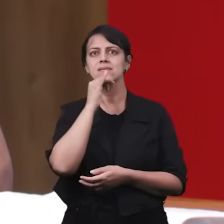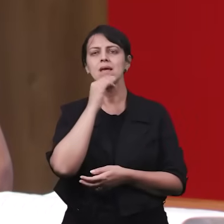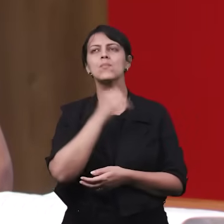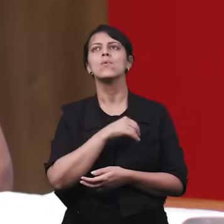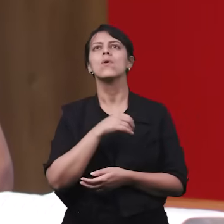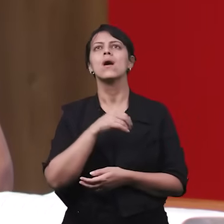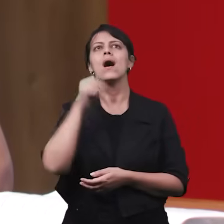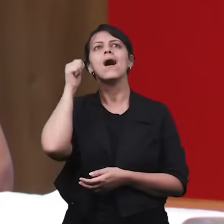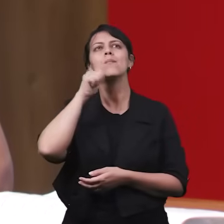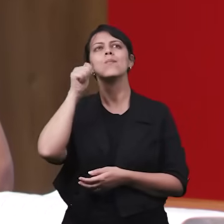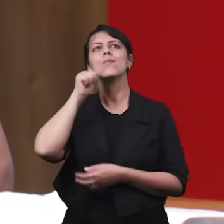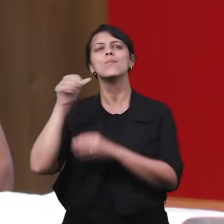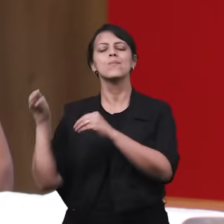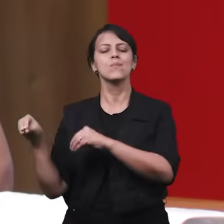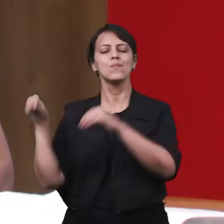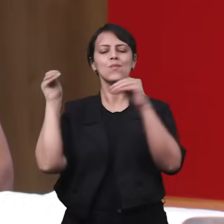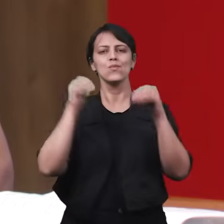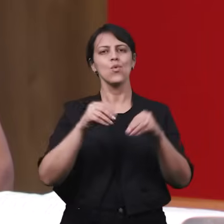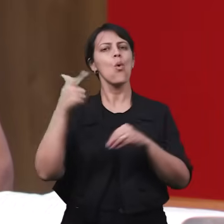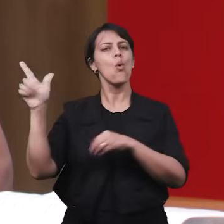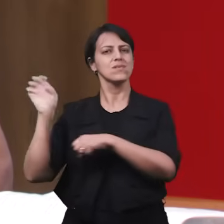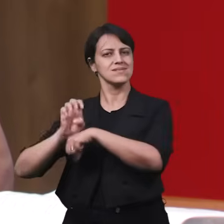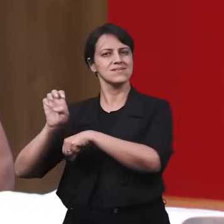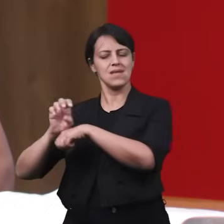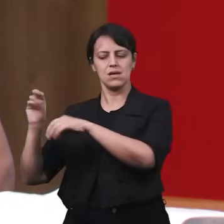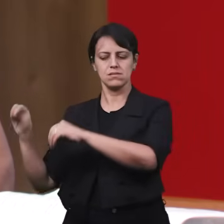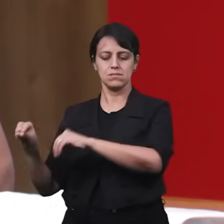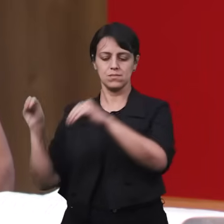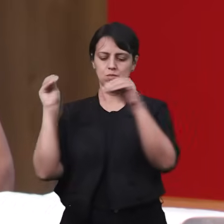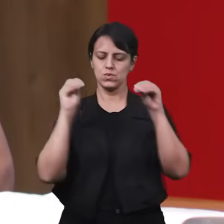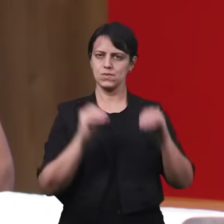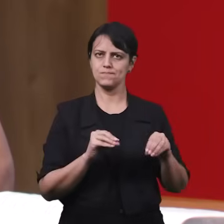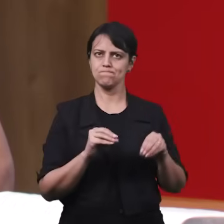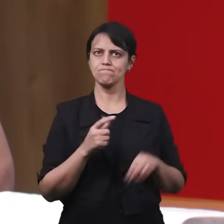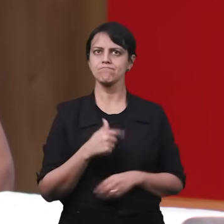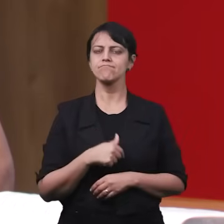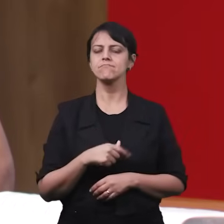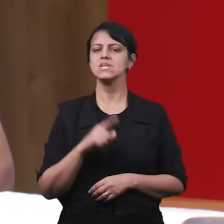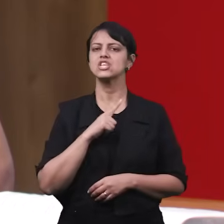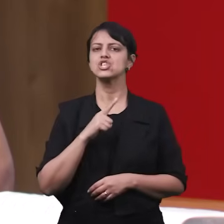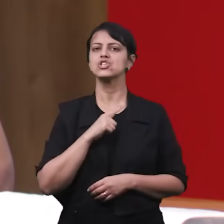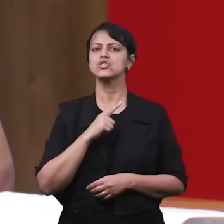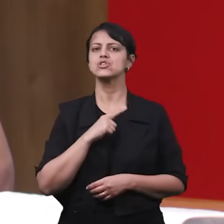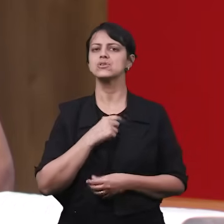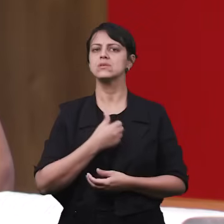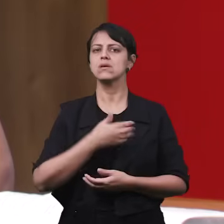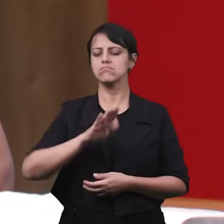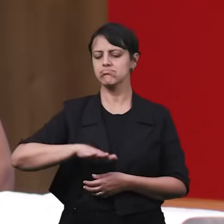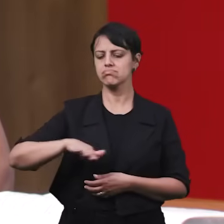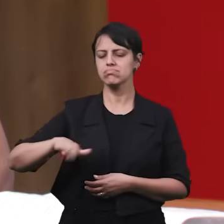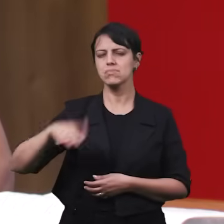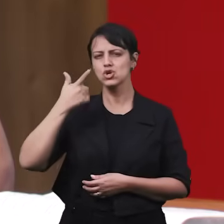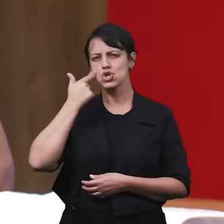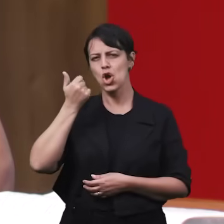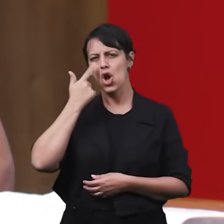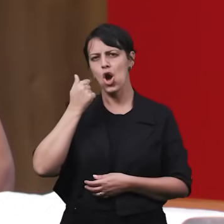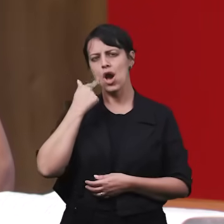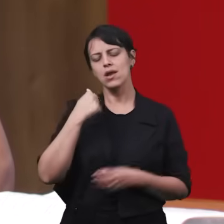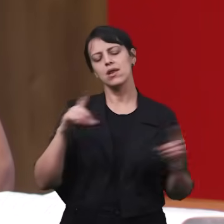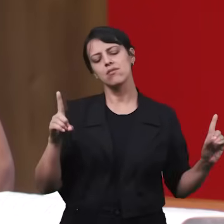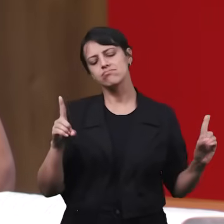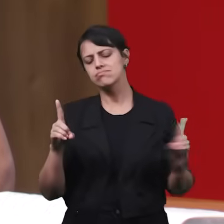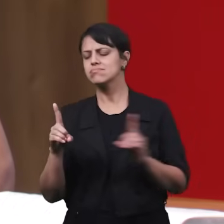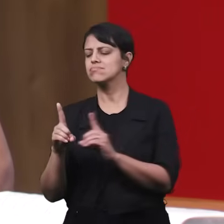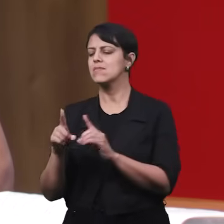ela era de um outro estado, e eu vi a criança chorando, que veio com ela, e fui acolher,